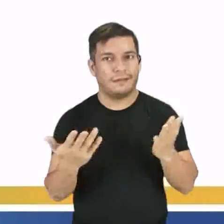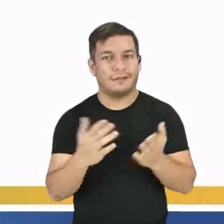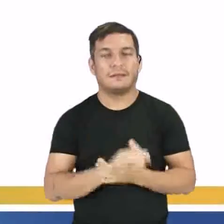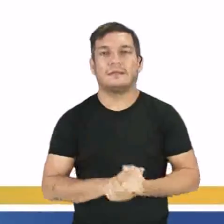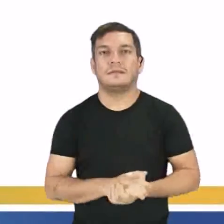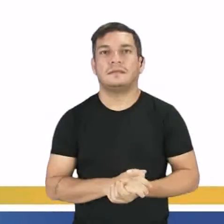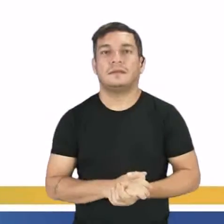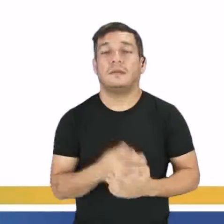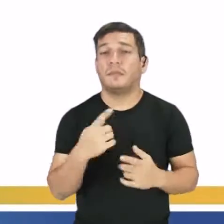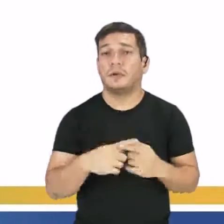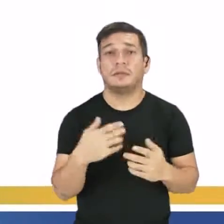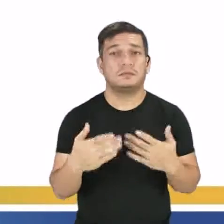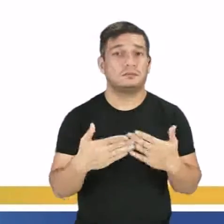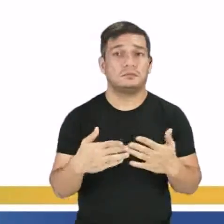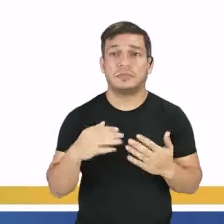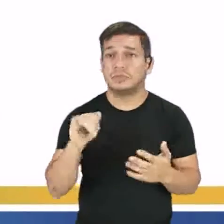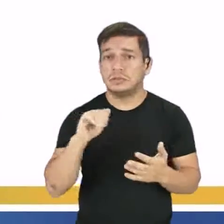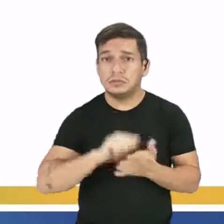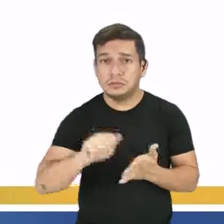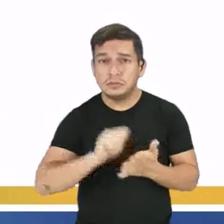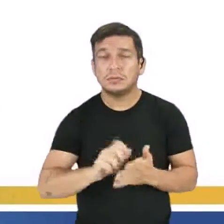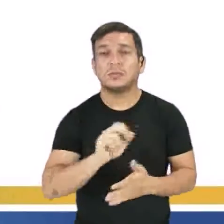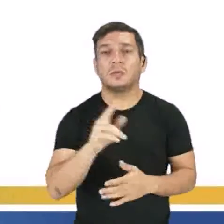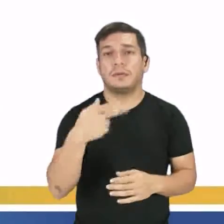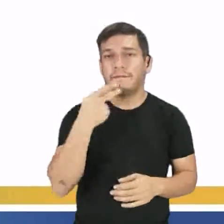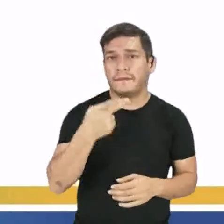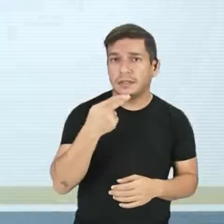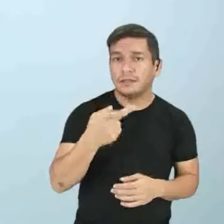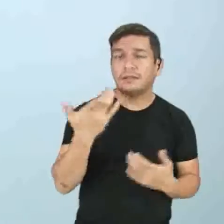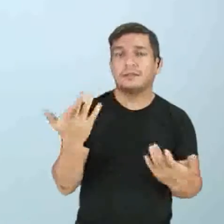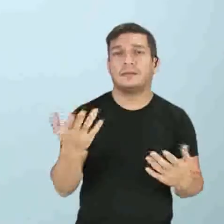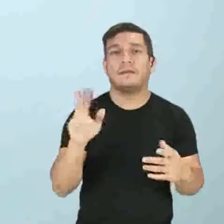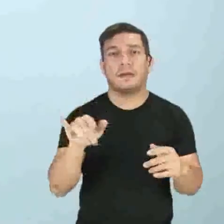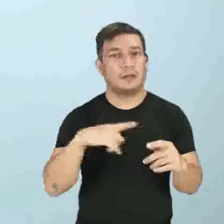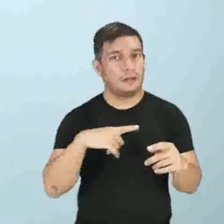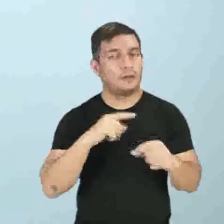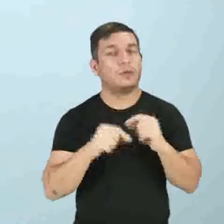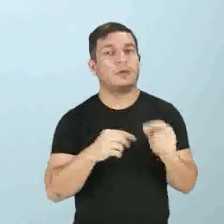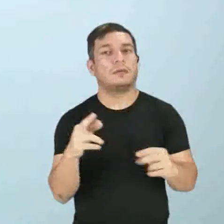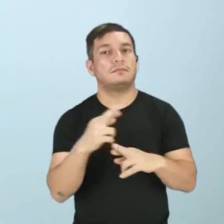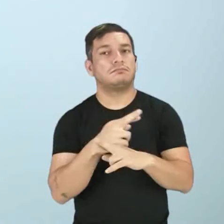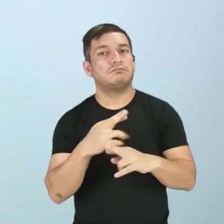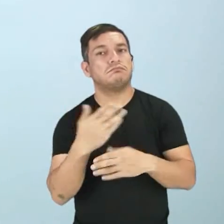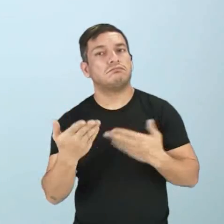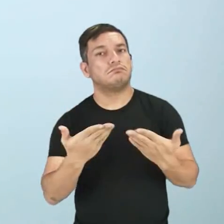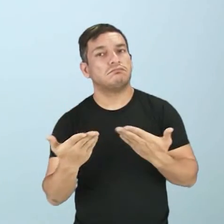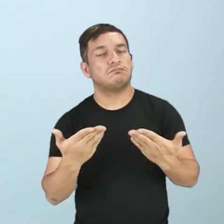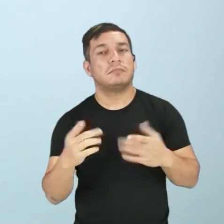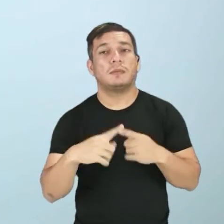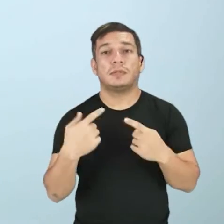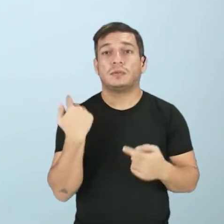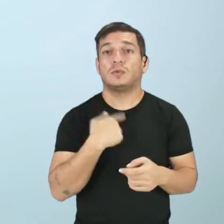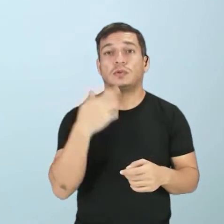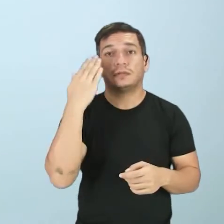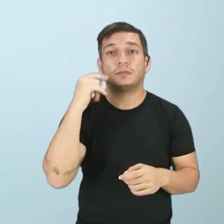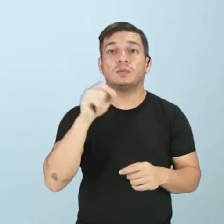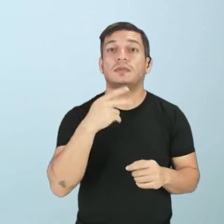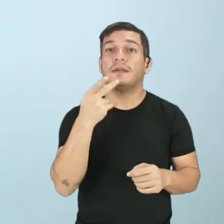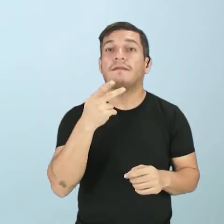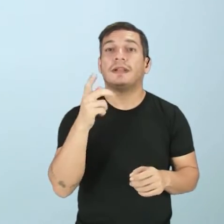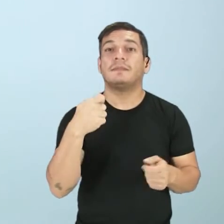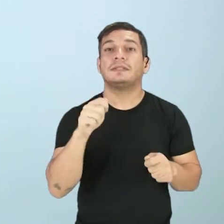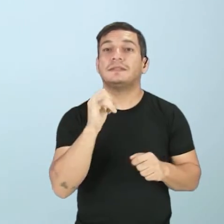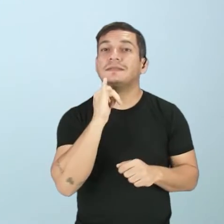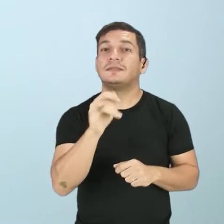Porque tanto faz ser na escrita ou na fala, vai ter essa relativização. Mas nós sabemos que na fala nós temos que